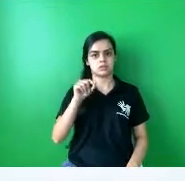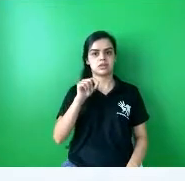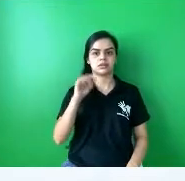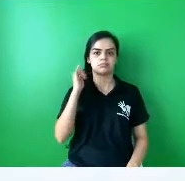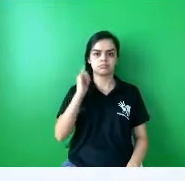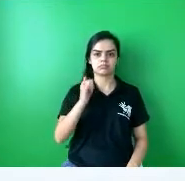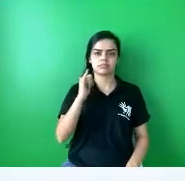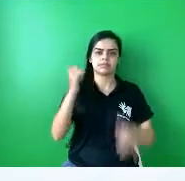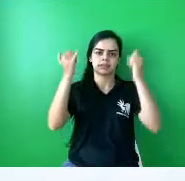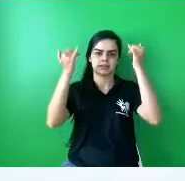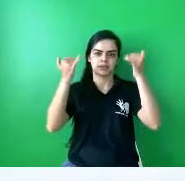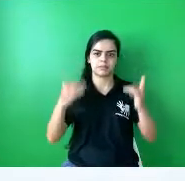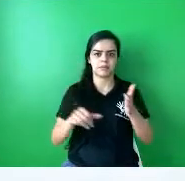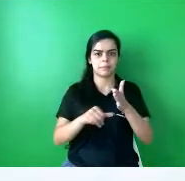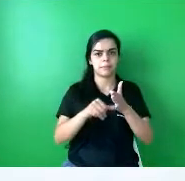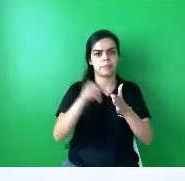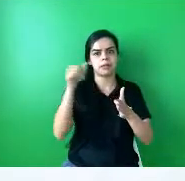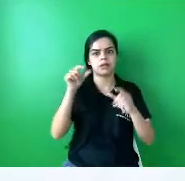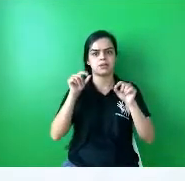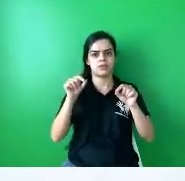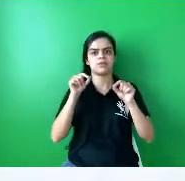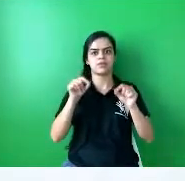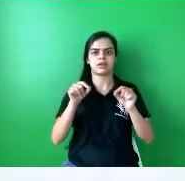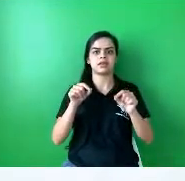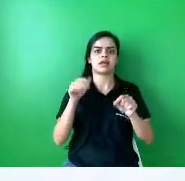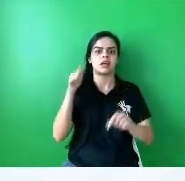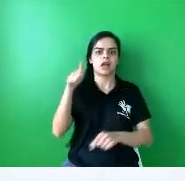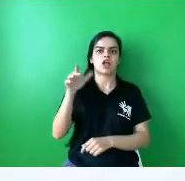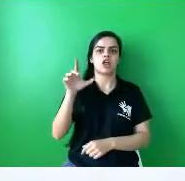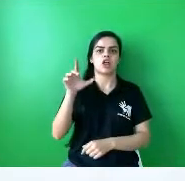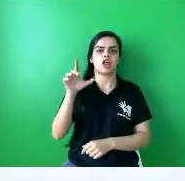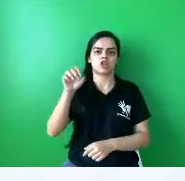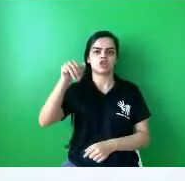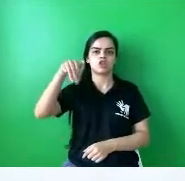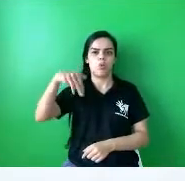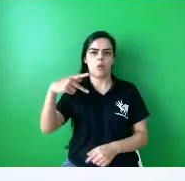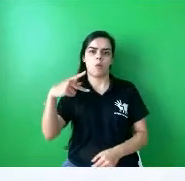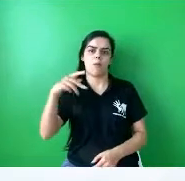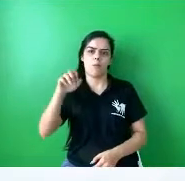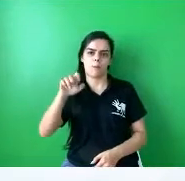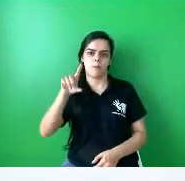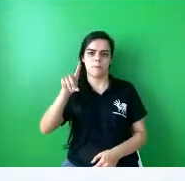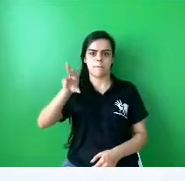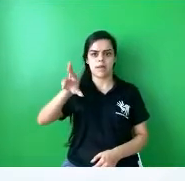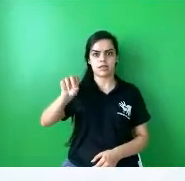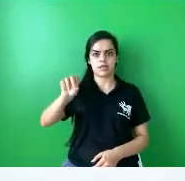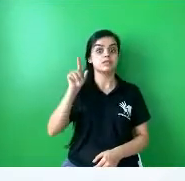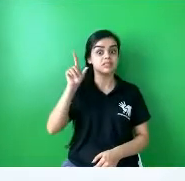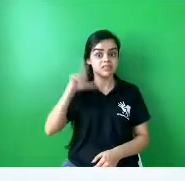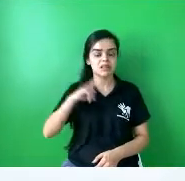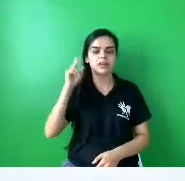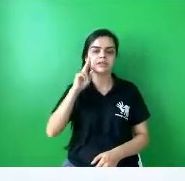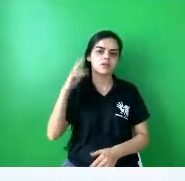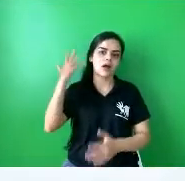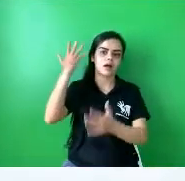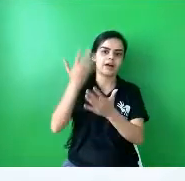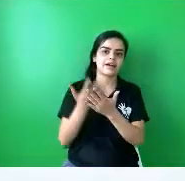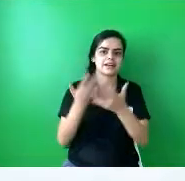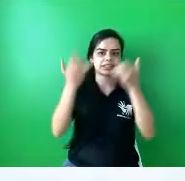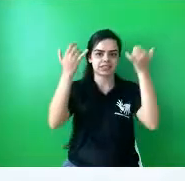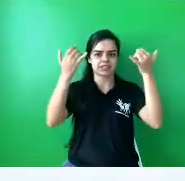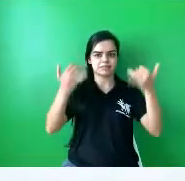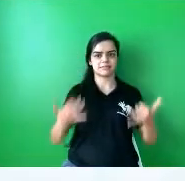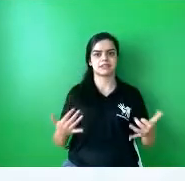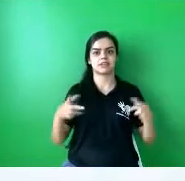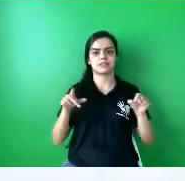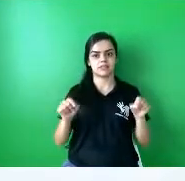muito lá que foi o primeiro lugar onde Dom Pedro esteve, então ele tem toda uma relação histórica que fala sobre isso. Então a gente sempre